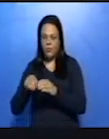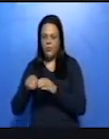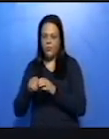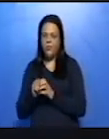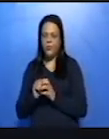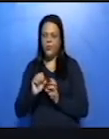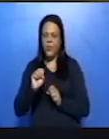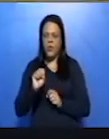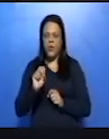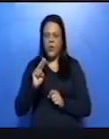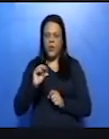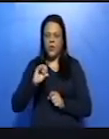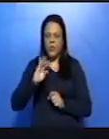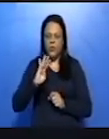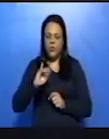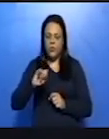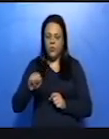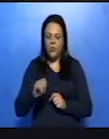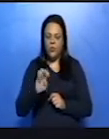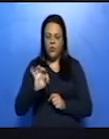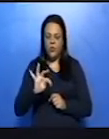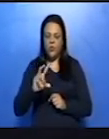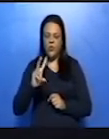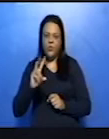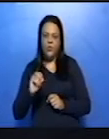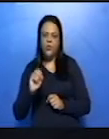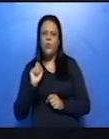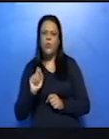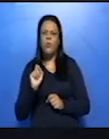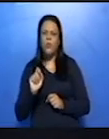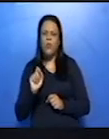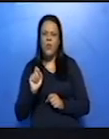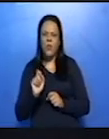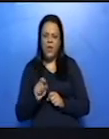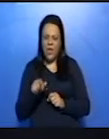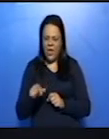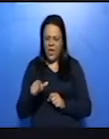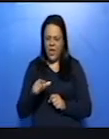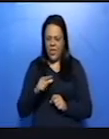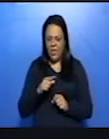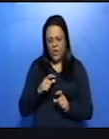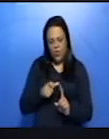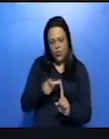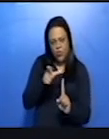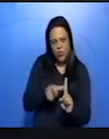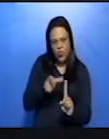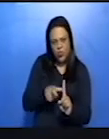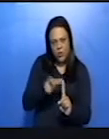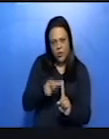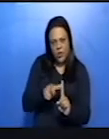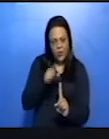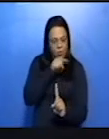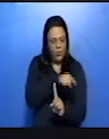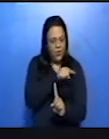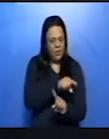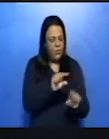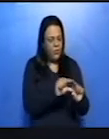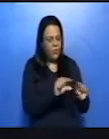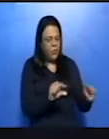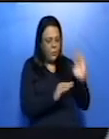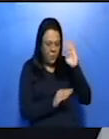subordinada substantiva subjetiva, ela funciona como sujeito da oração principal. E a